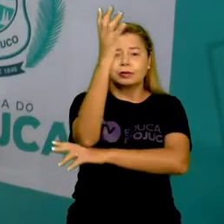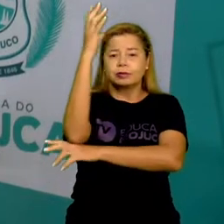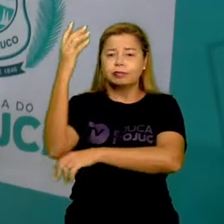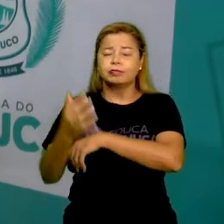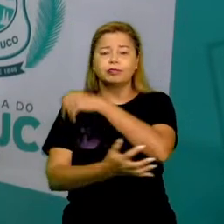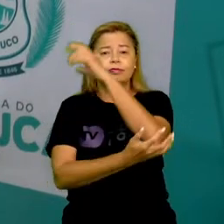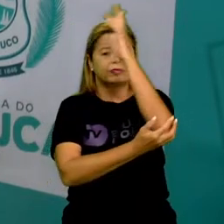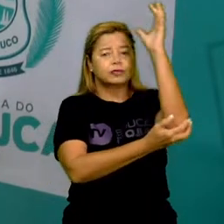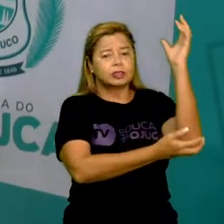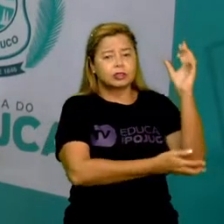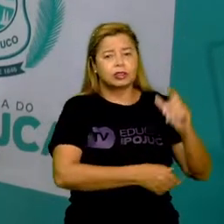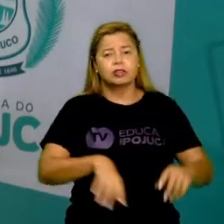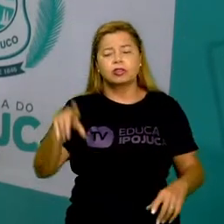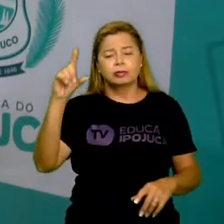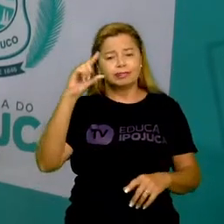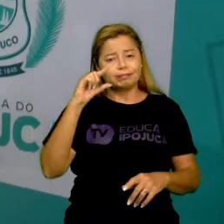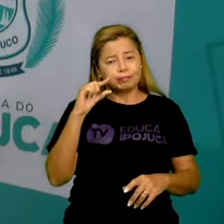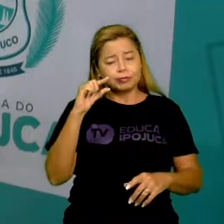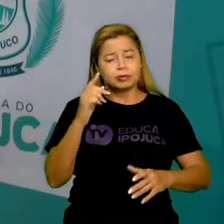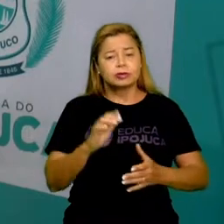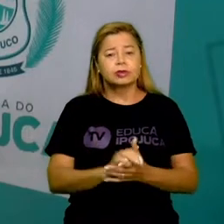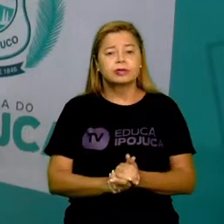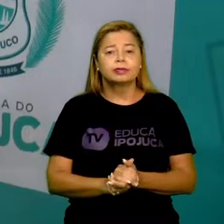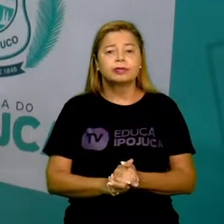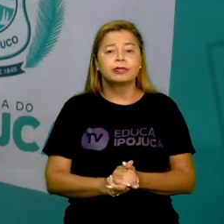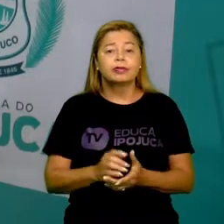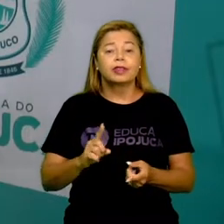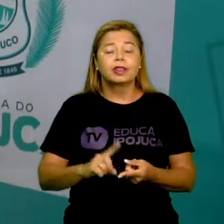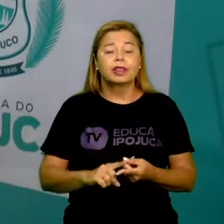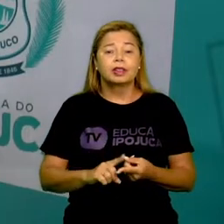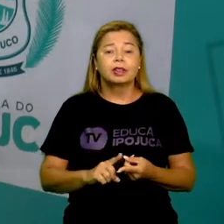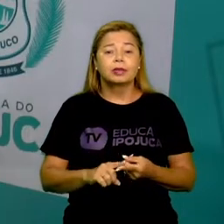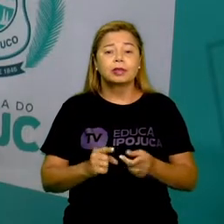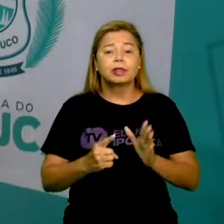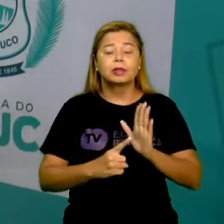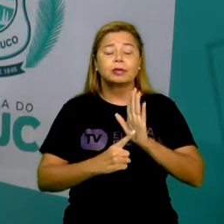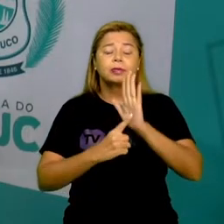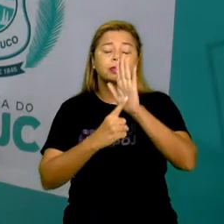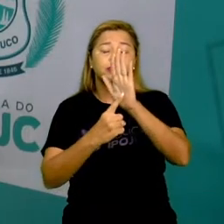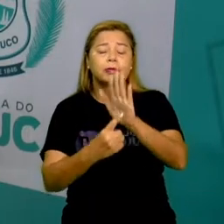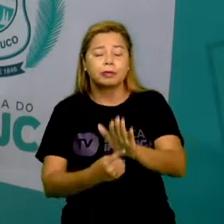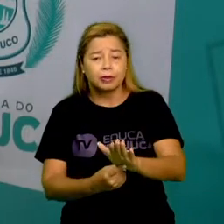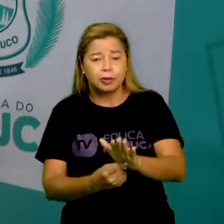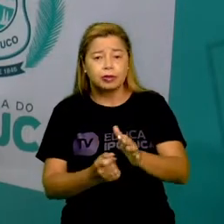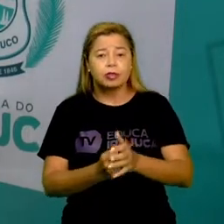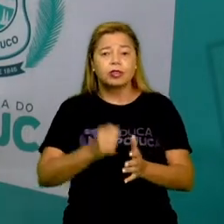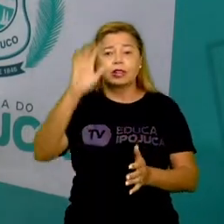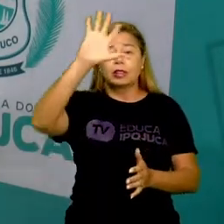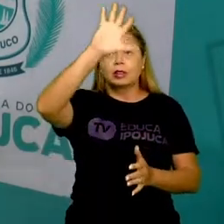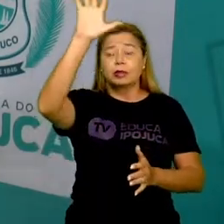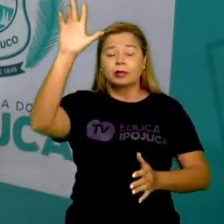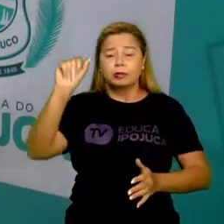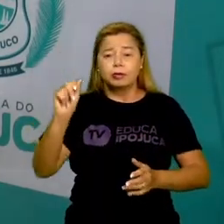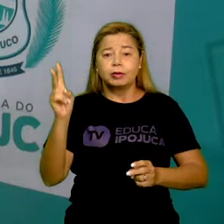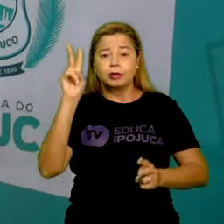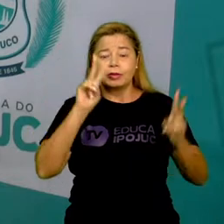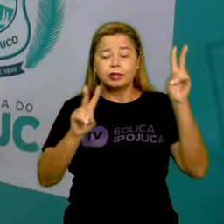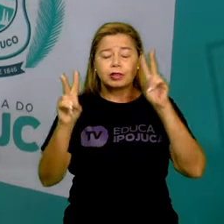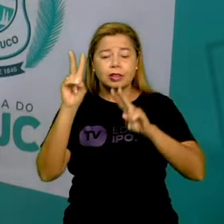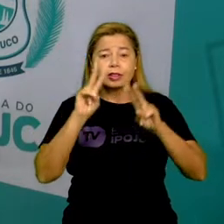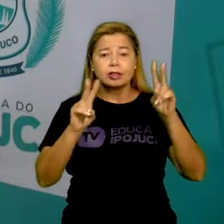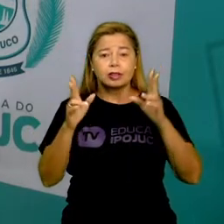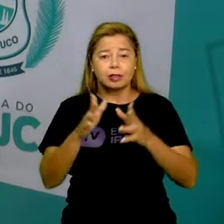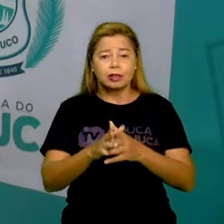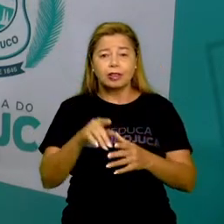floresta que está tão escassa, eu trago também uma representação cartográfica para que vocês visualizem